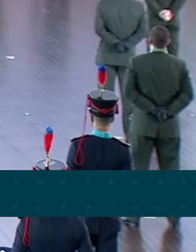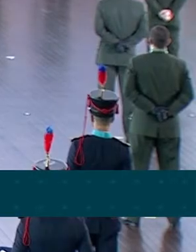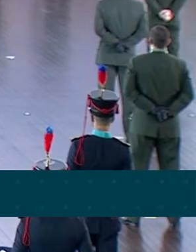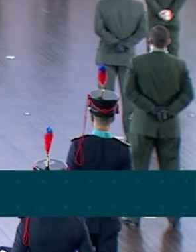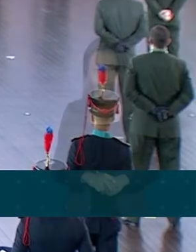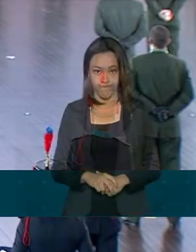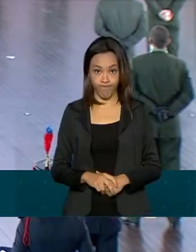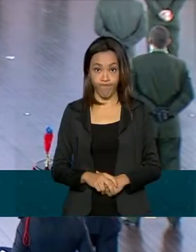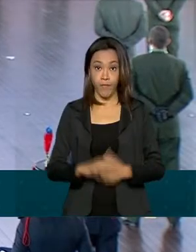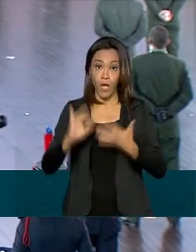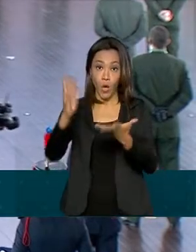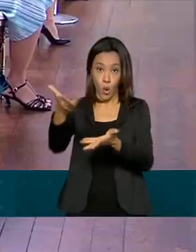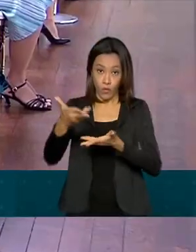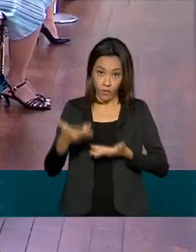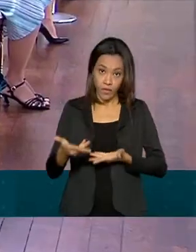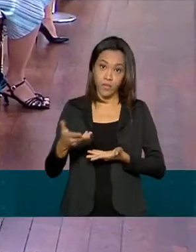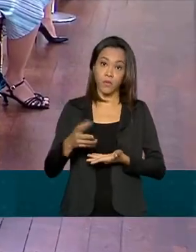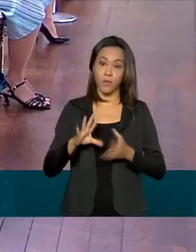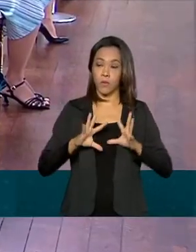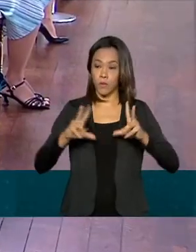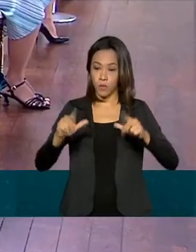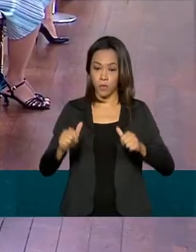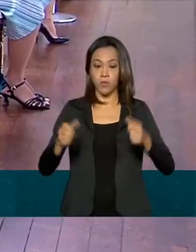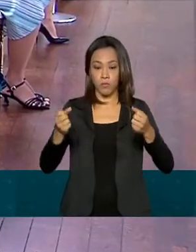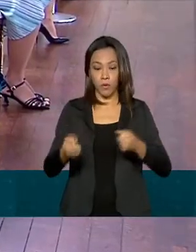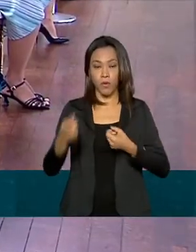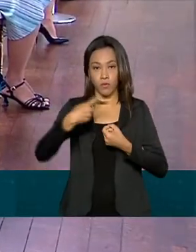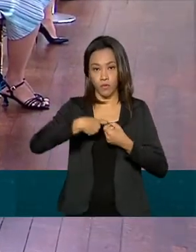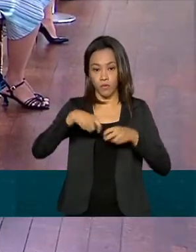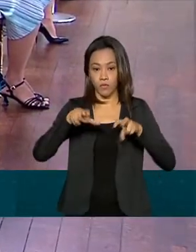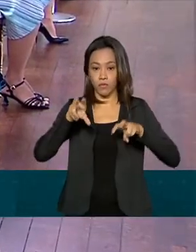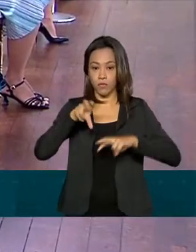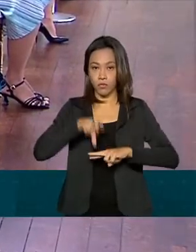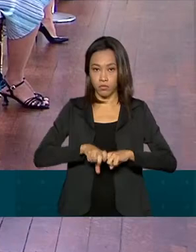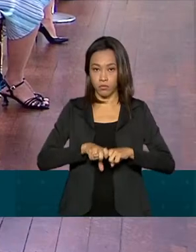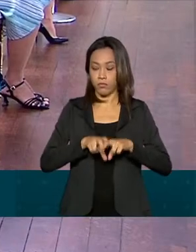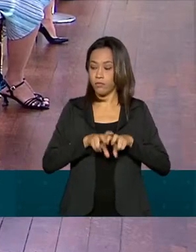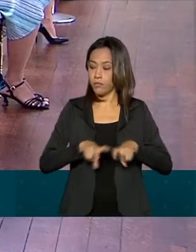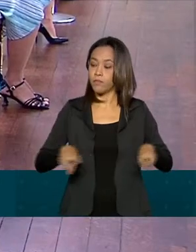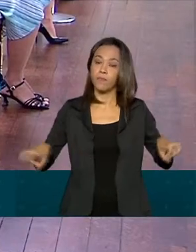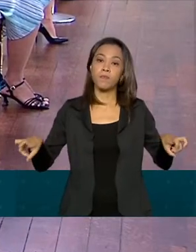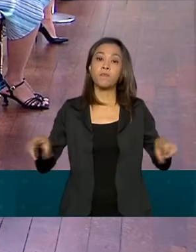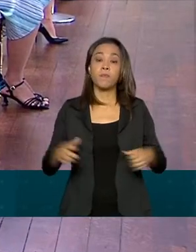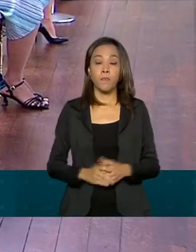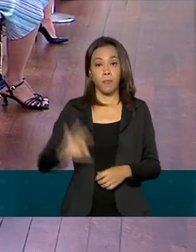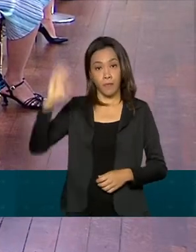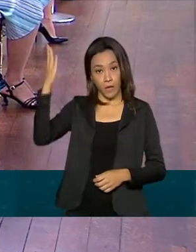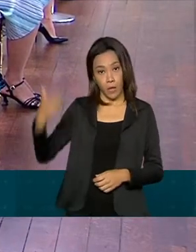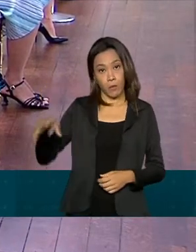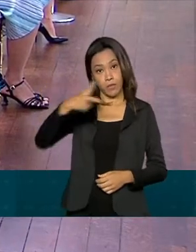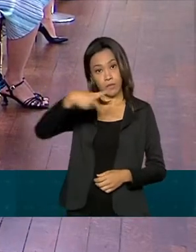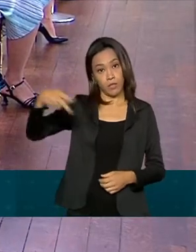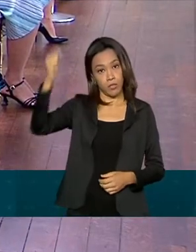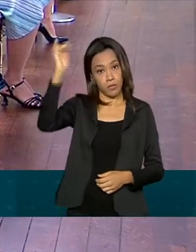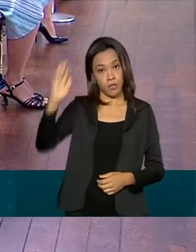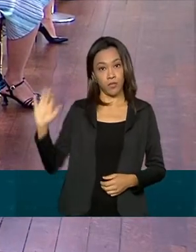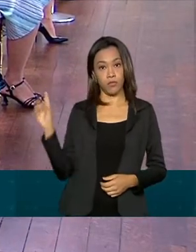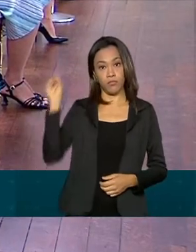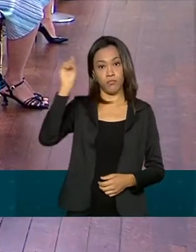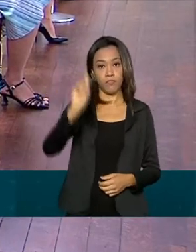e convidamos todos ao ocupar em seus assentos e o Presidente da República fará uso da